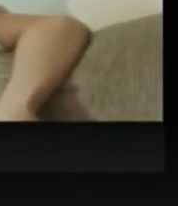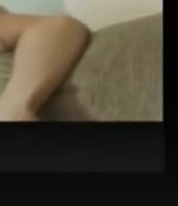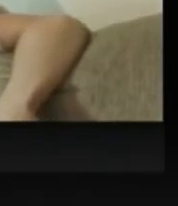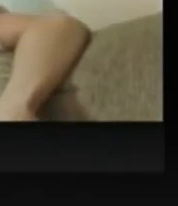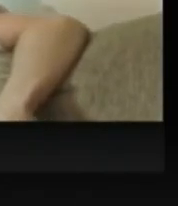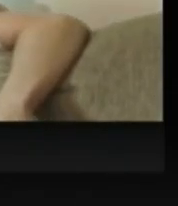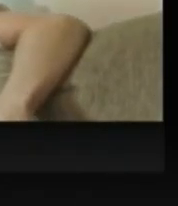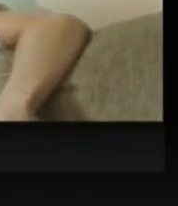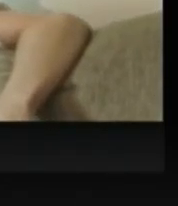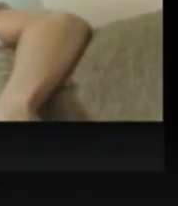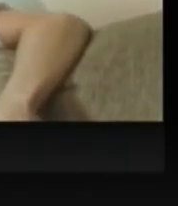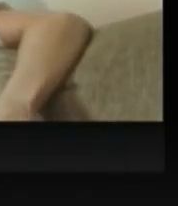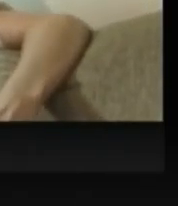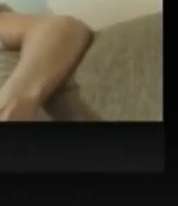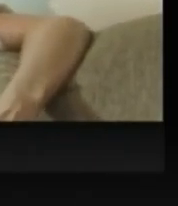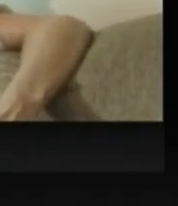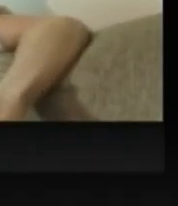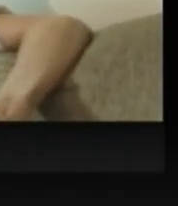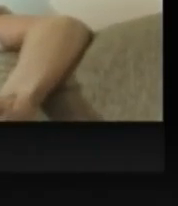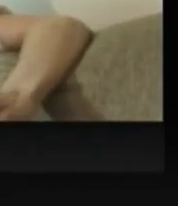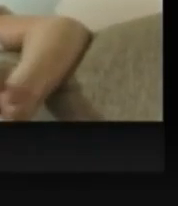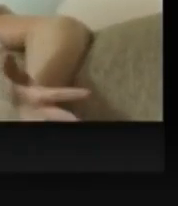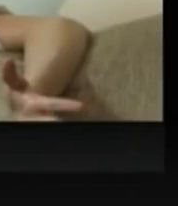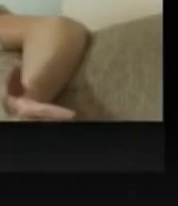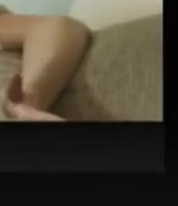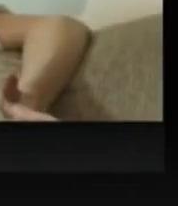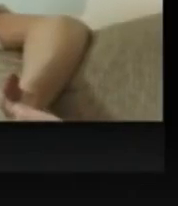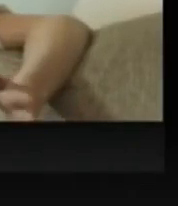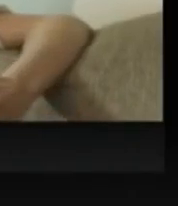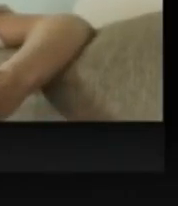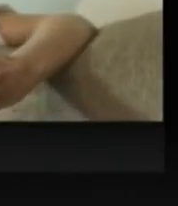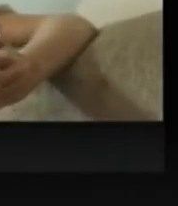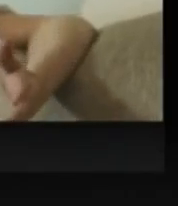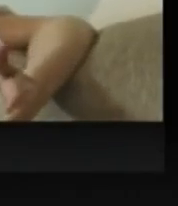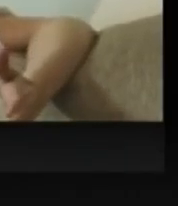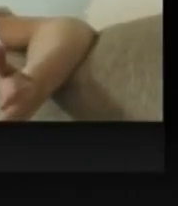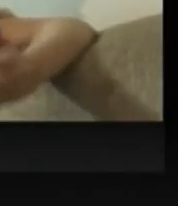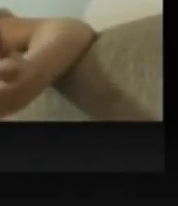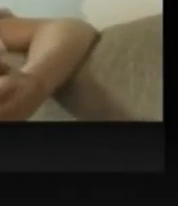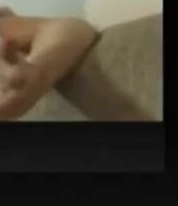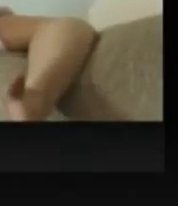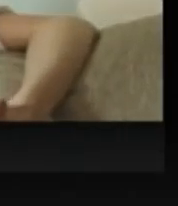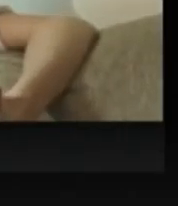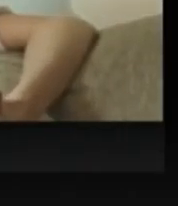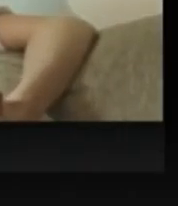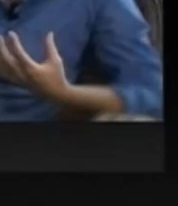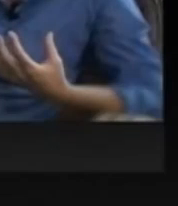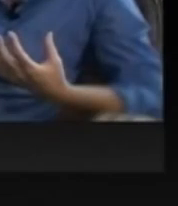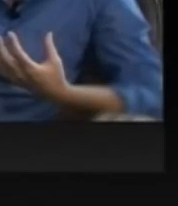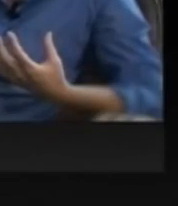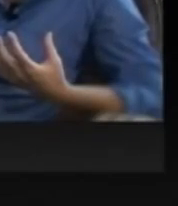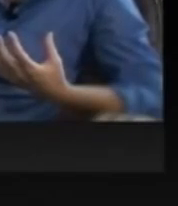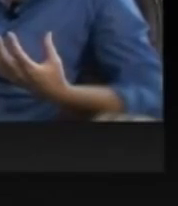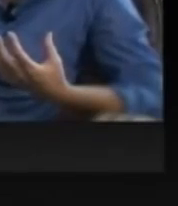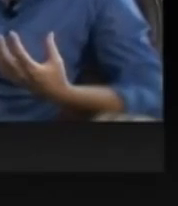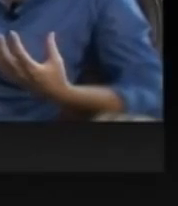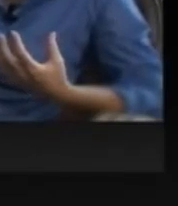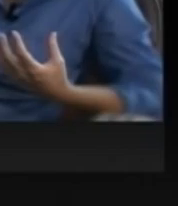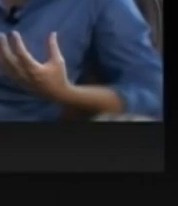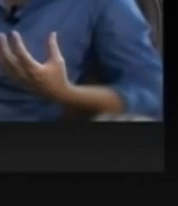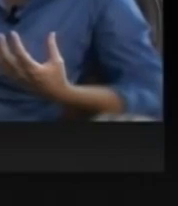incentivo, né? Quando a gente olha em qualquer lugar do mundo, as pesquisas avançam quando há recursos. Se você é